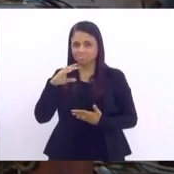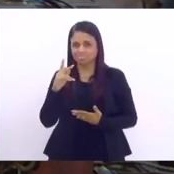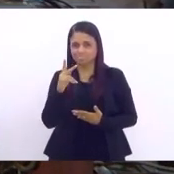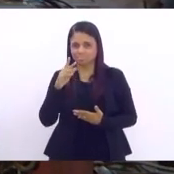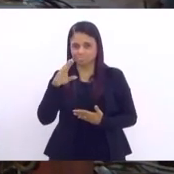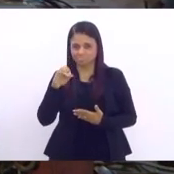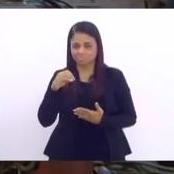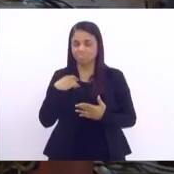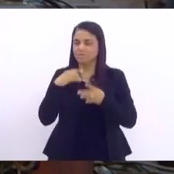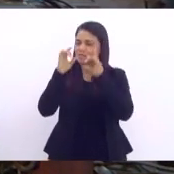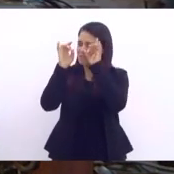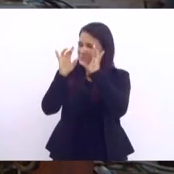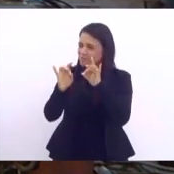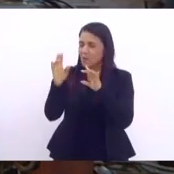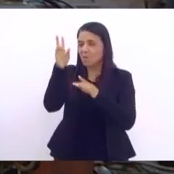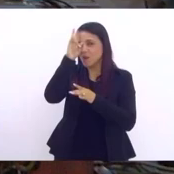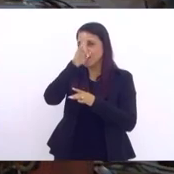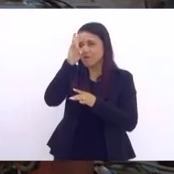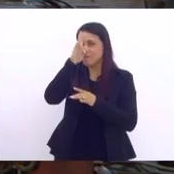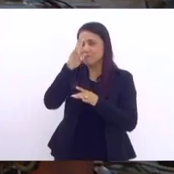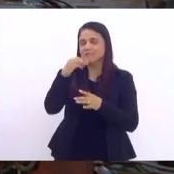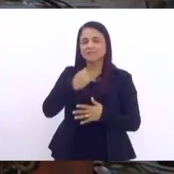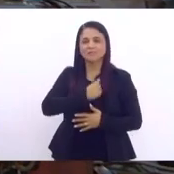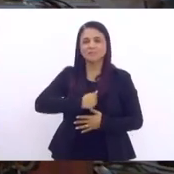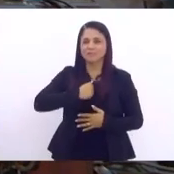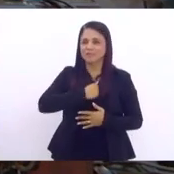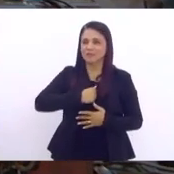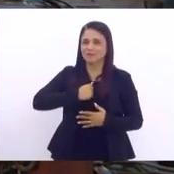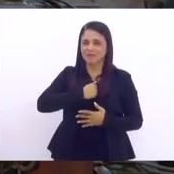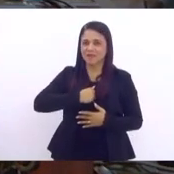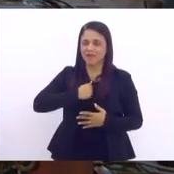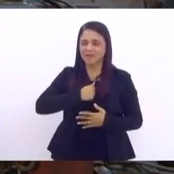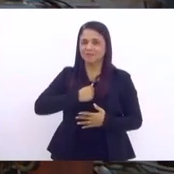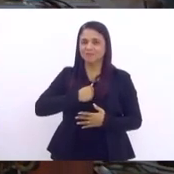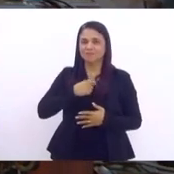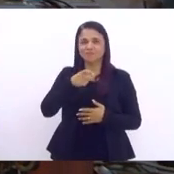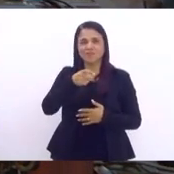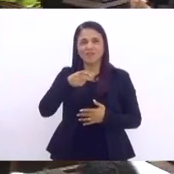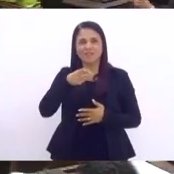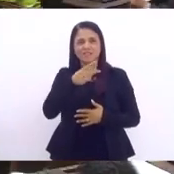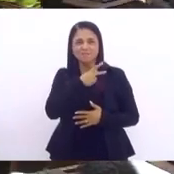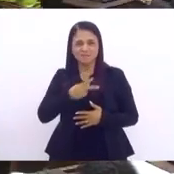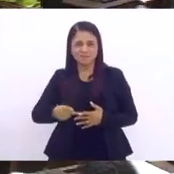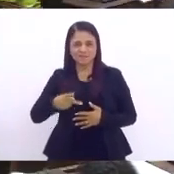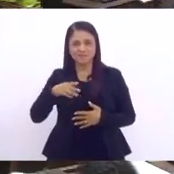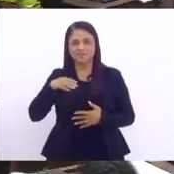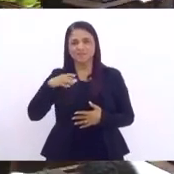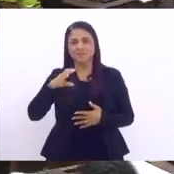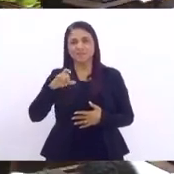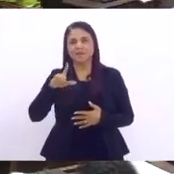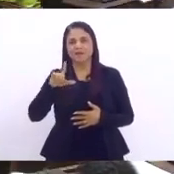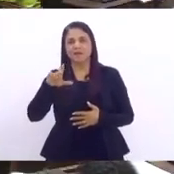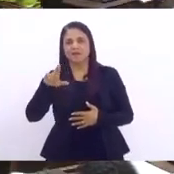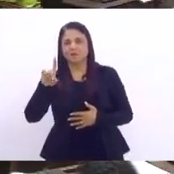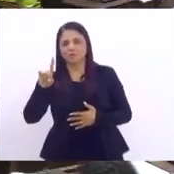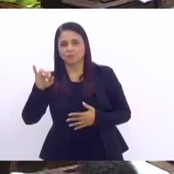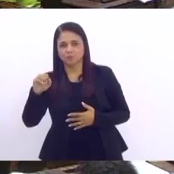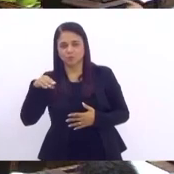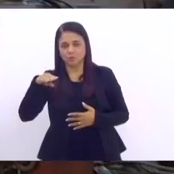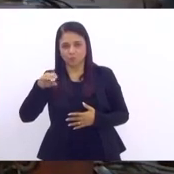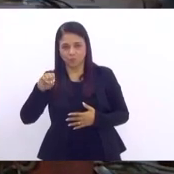do saudoso nosso ex-presidente, deputado Cláudio Moacir. o senhor tem que emitir o